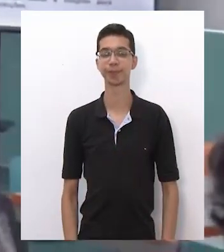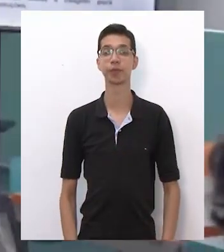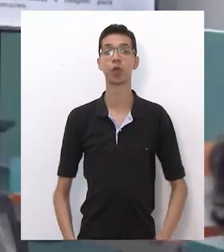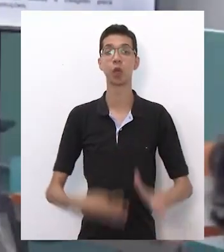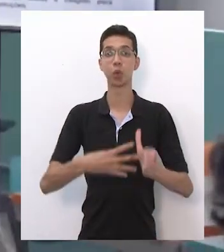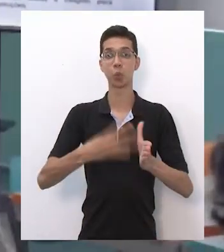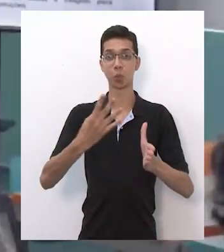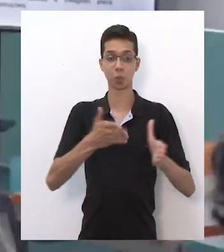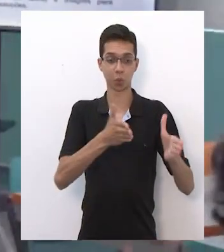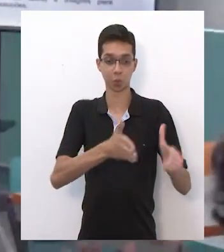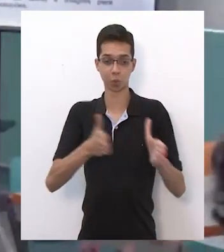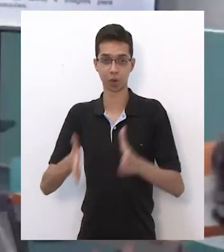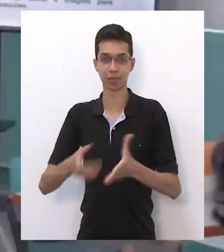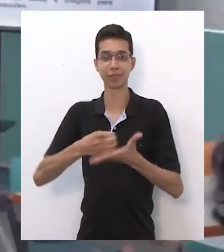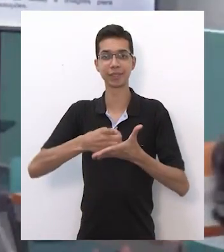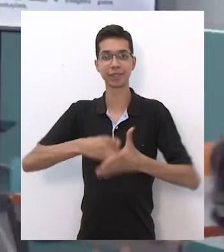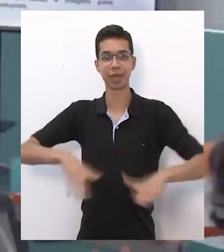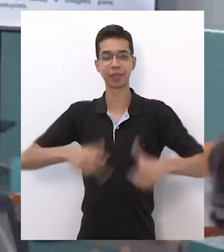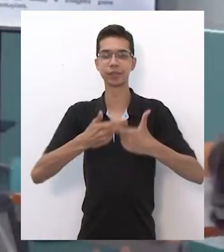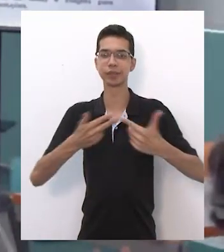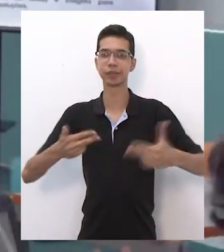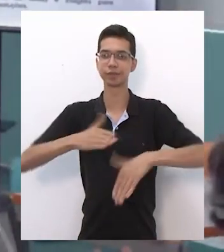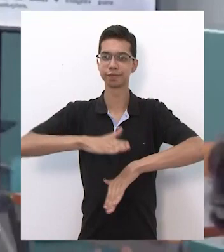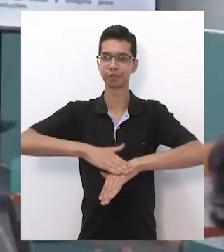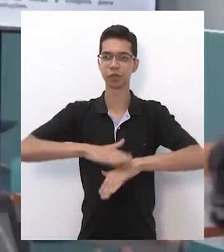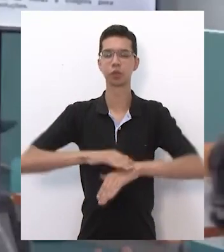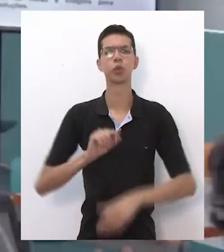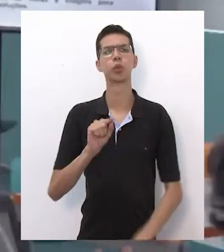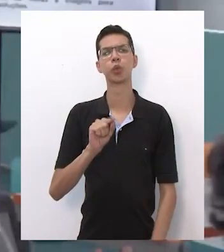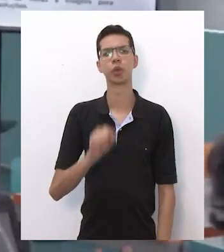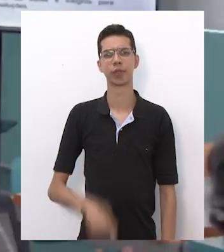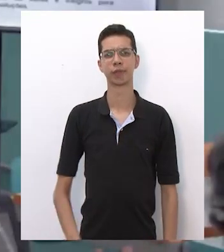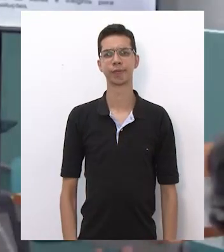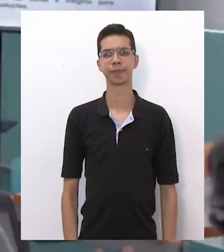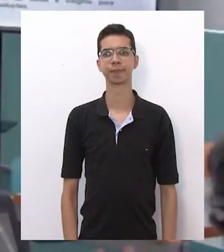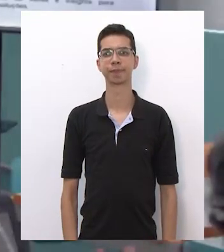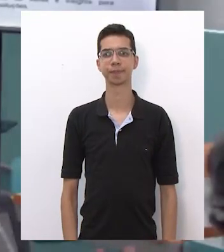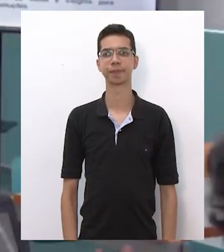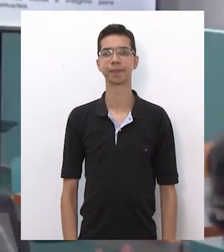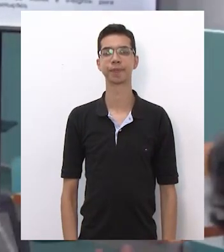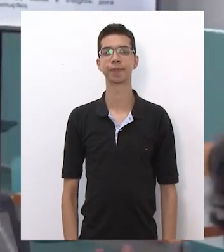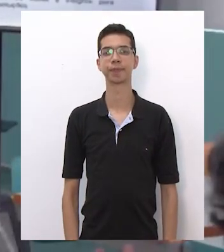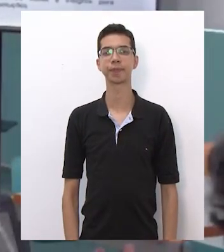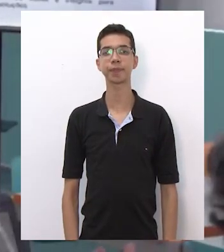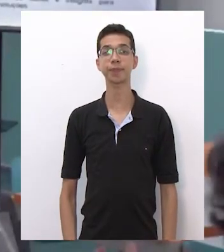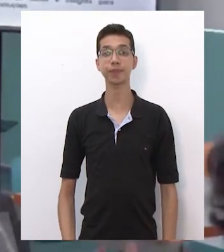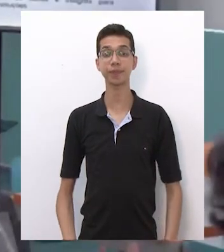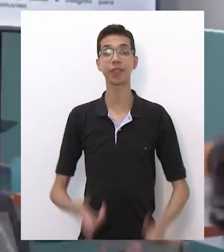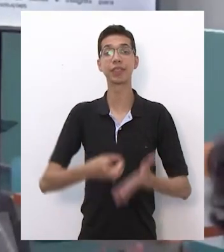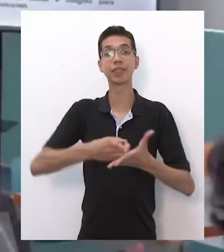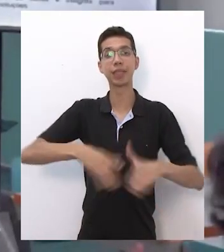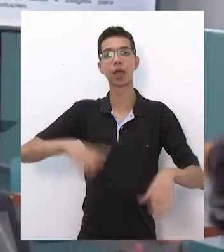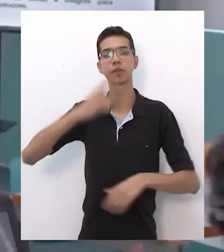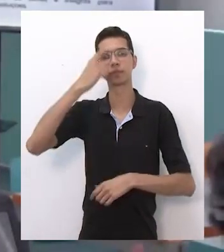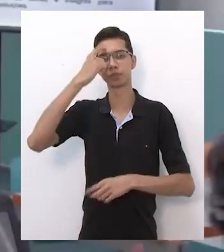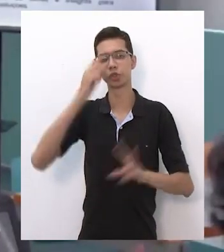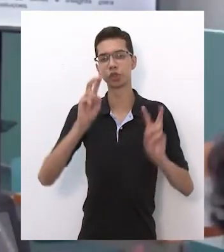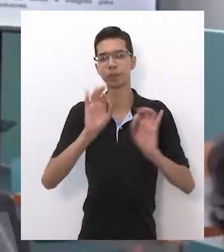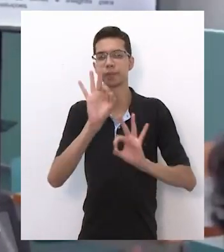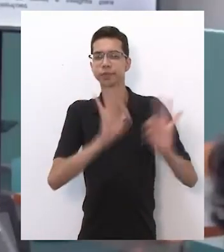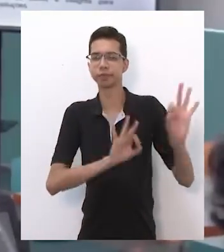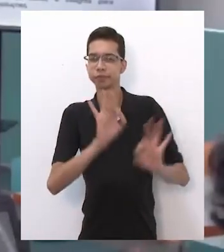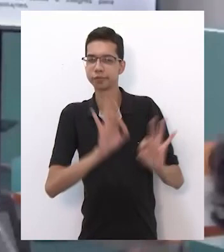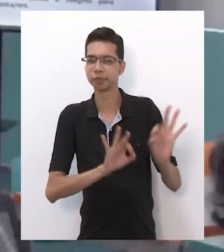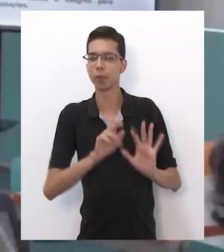do Design Thinking é a prototipar, é a fase do protótipo, onde a gente vai desenvolver os projetos ou